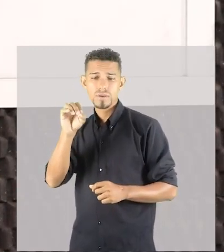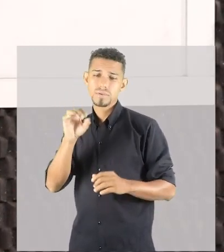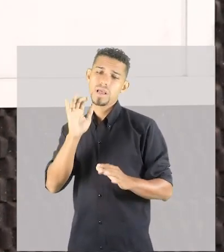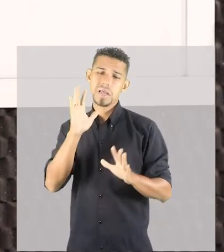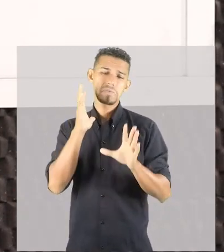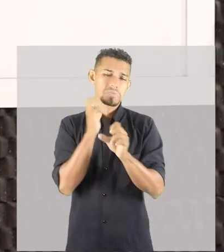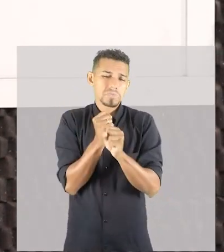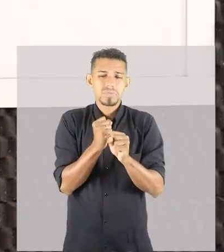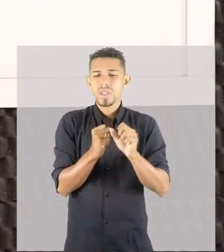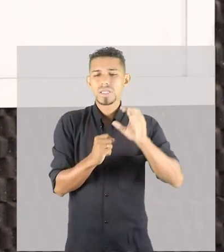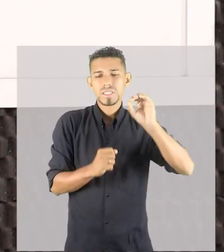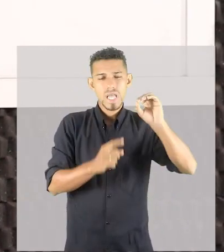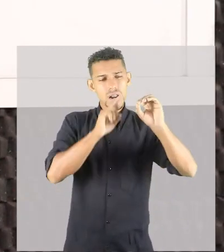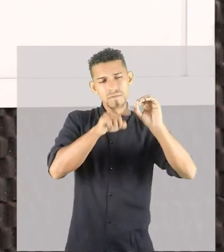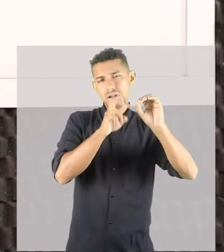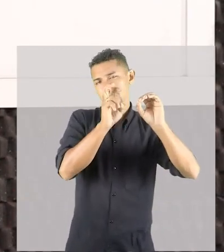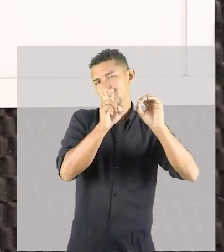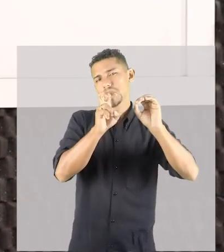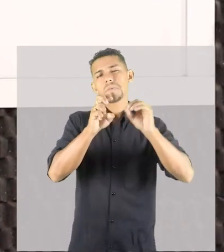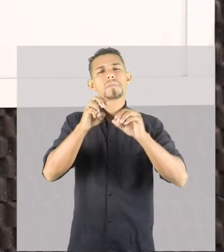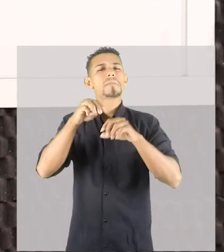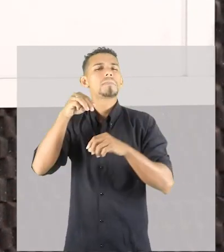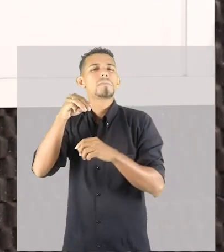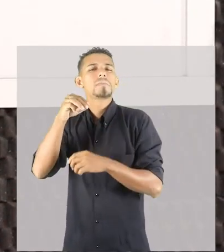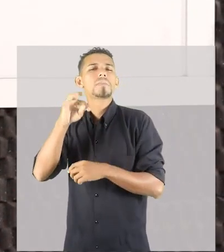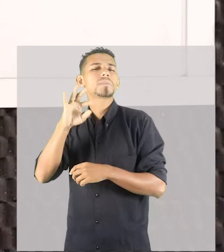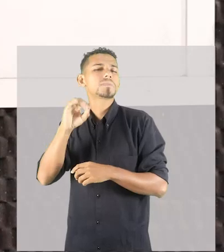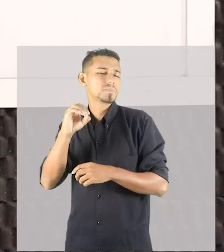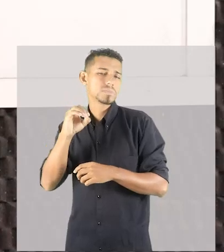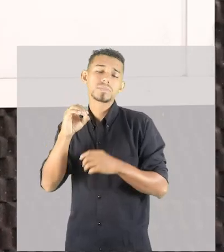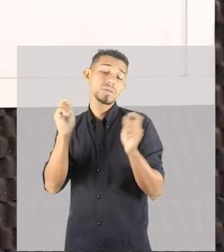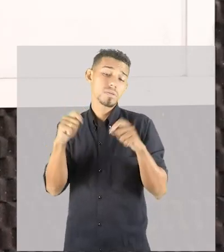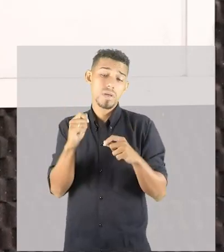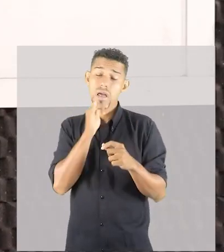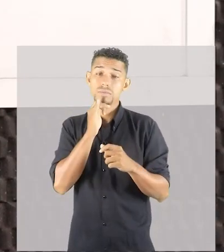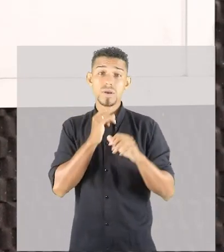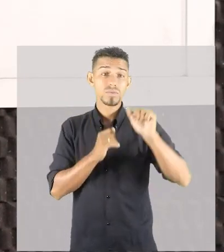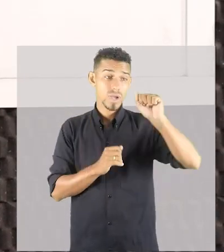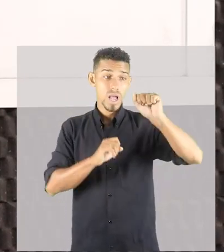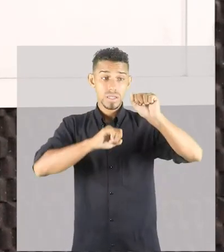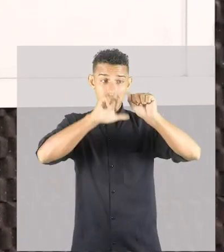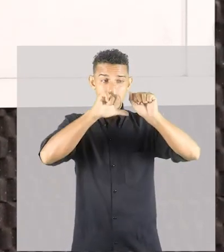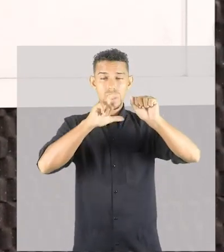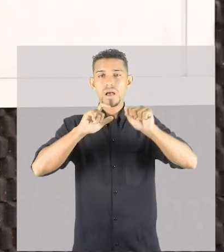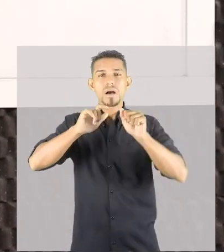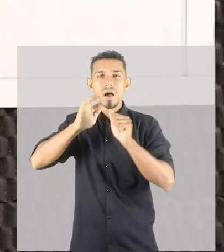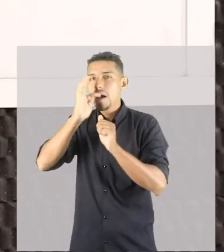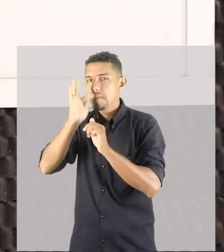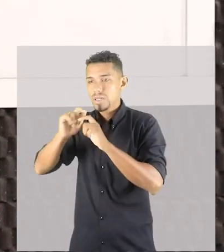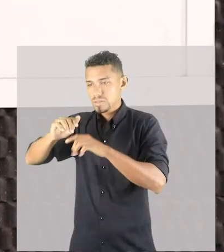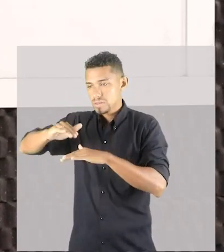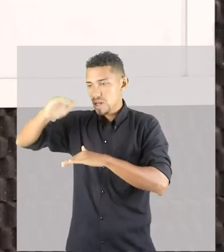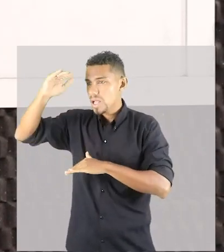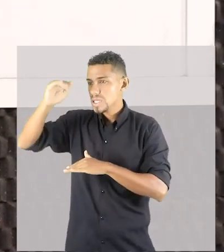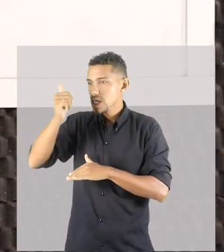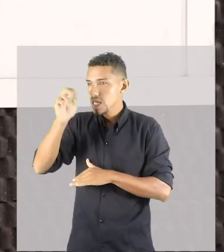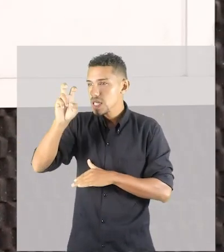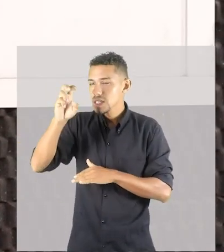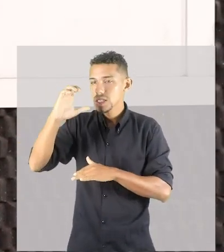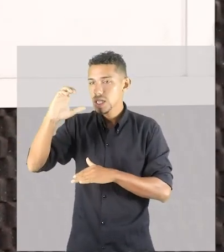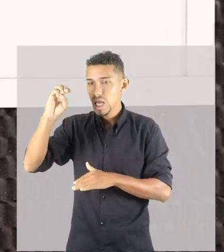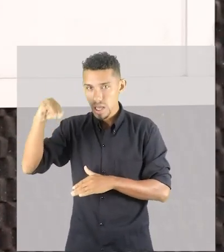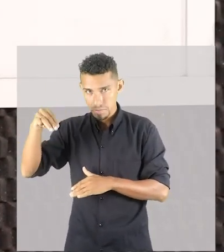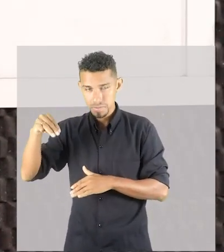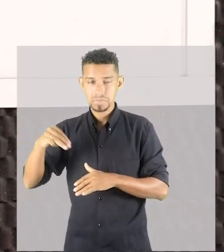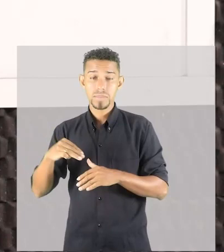a 15 centímetros, cada alelo. Então, cada vez que aparecer um azão, a planta cresce 15 centímetros. Cada vez